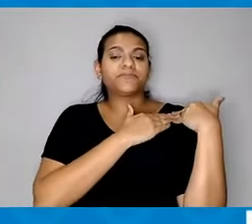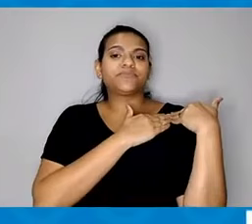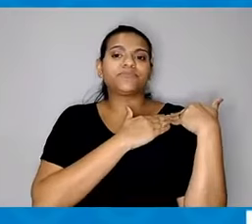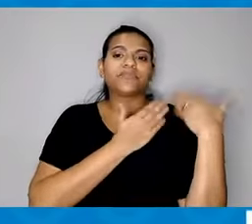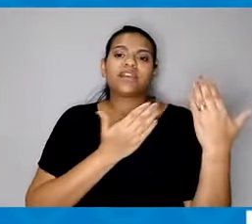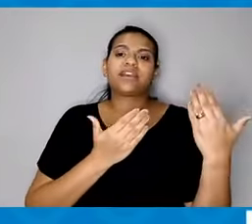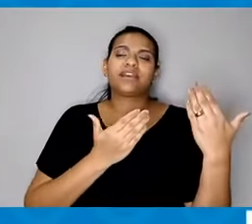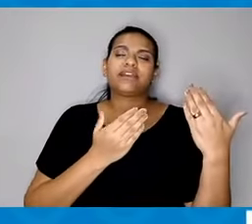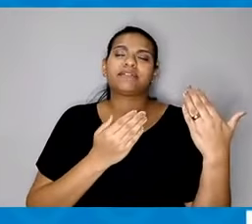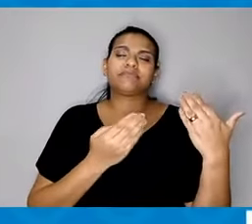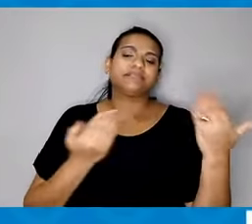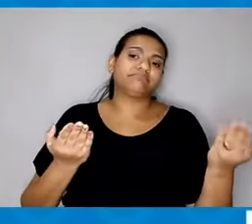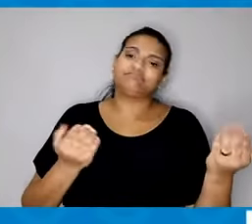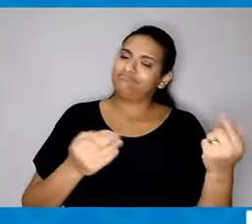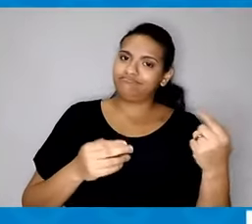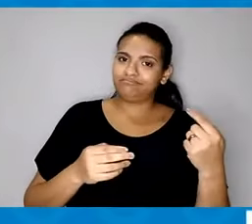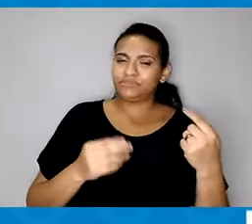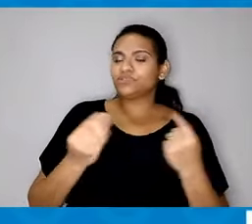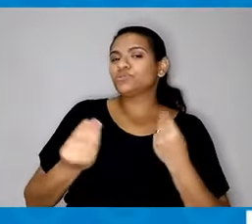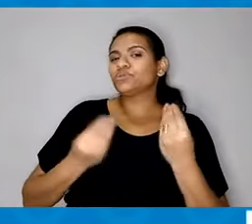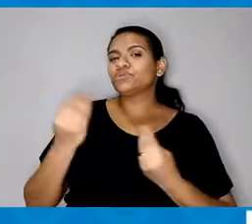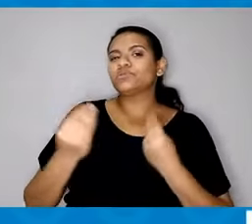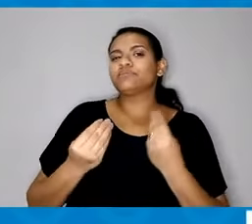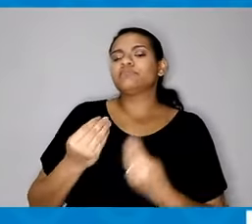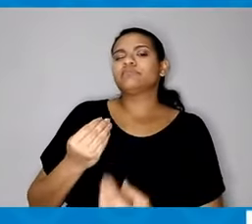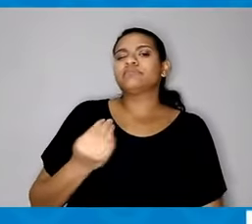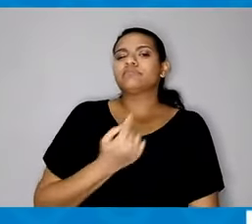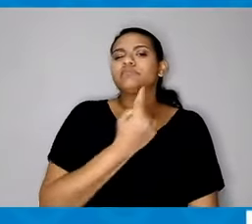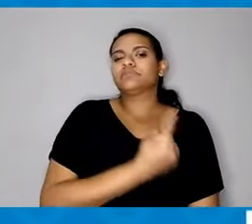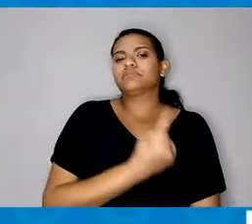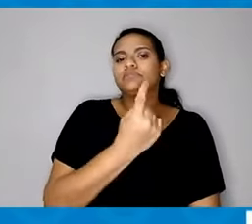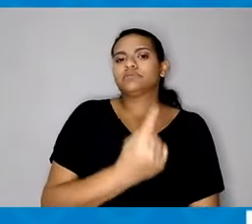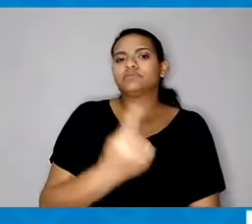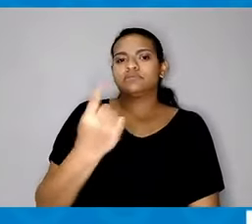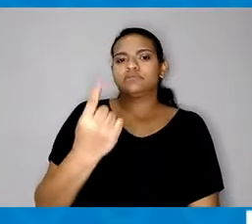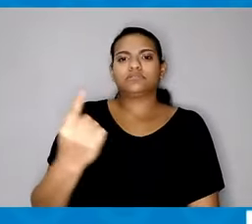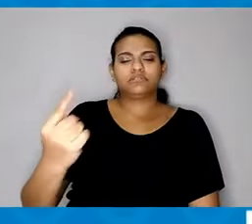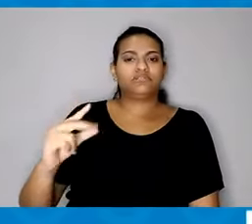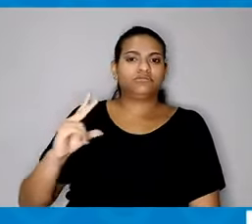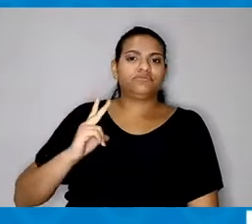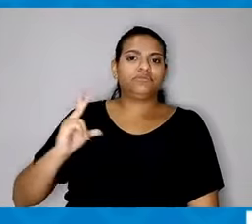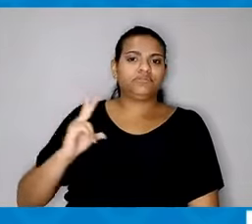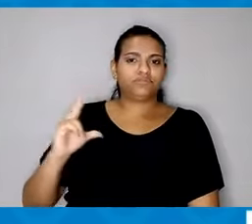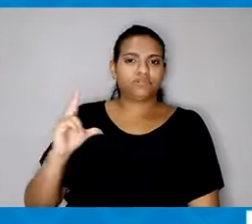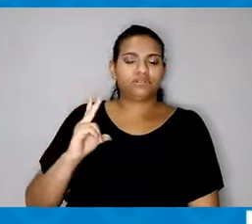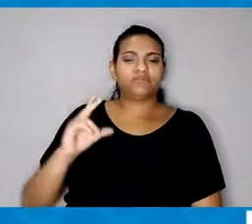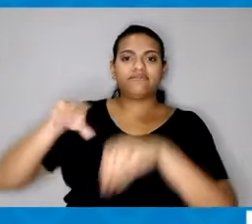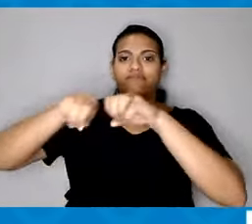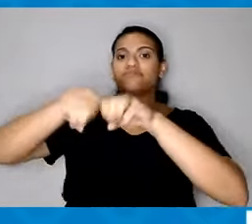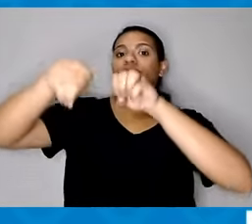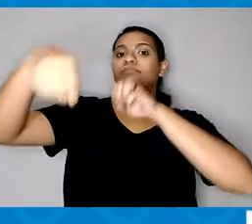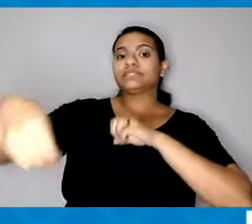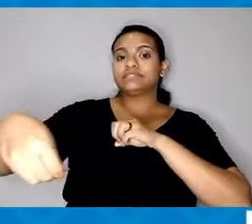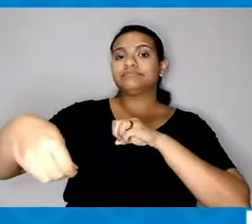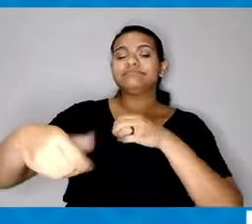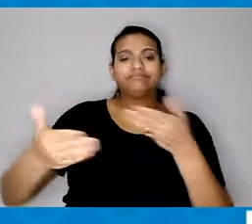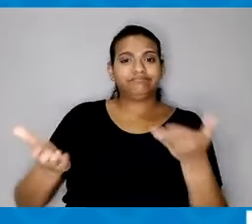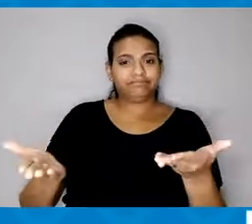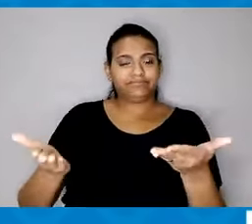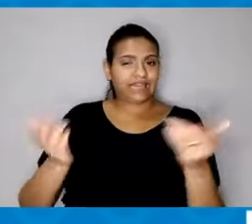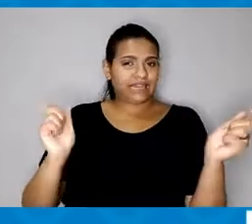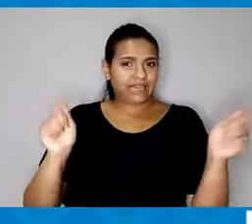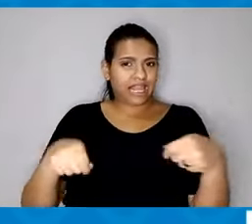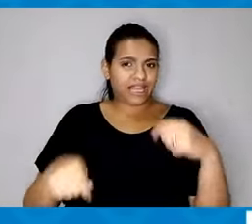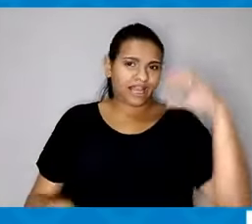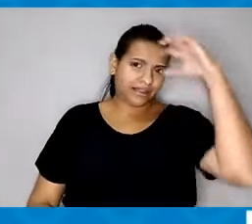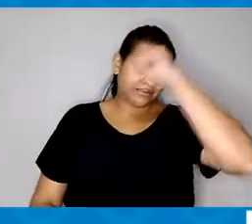digamos assim, pelo background individual, pela formação individual da pessoa que permitirá a aprendizagem.